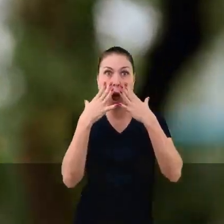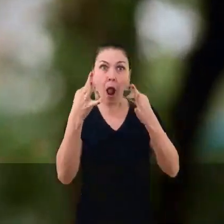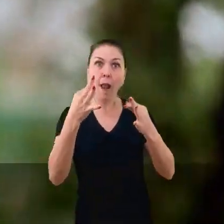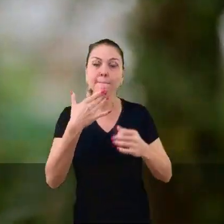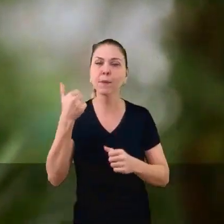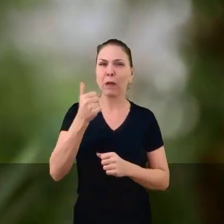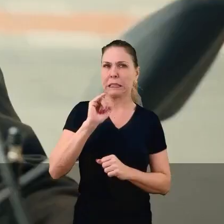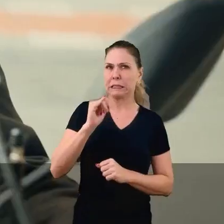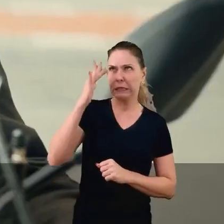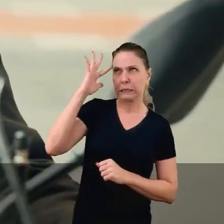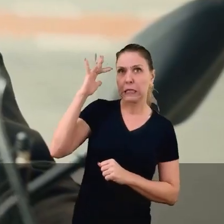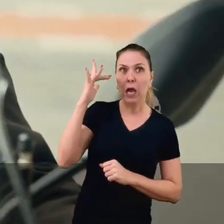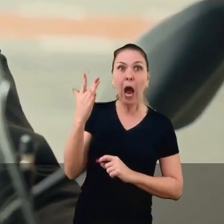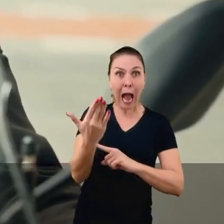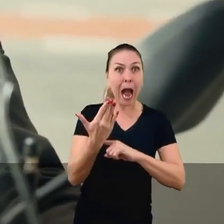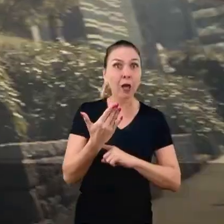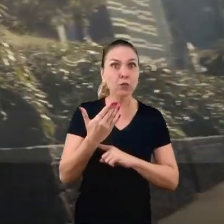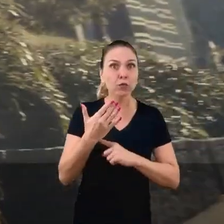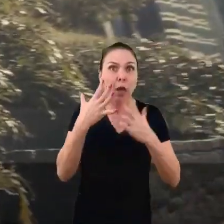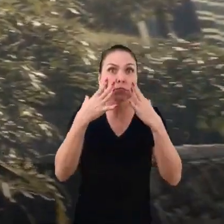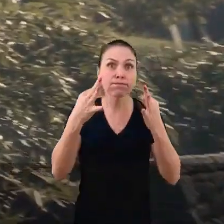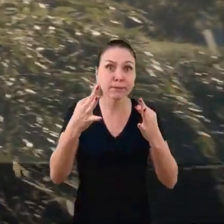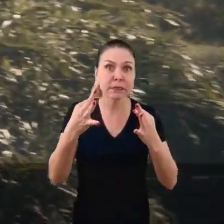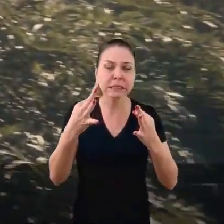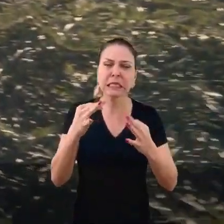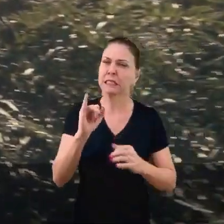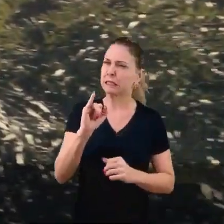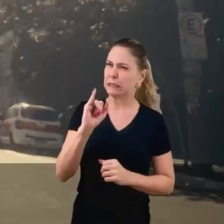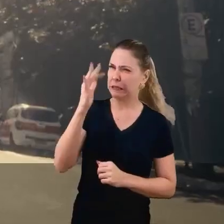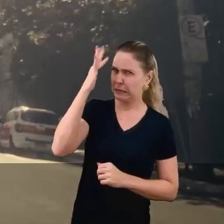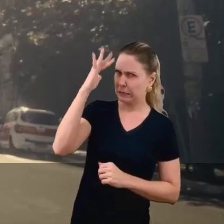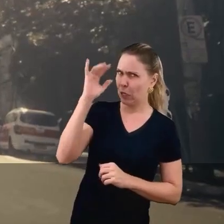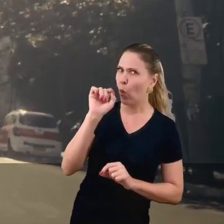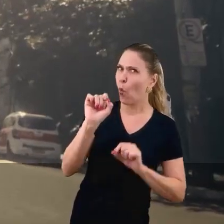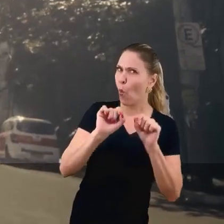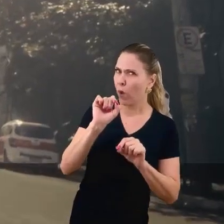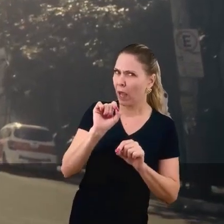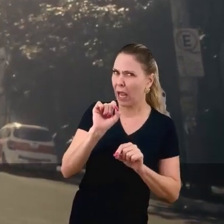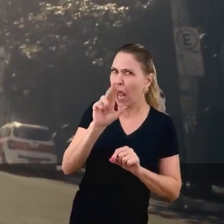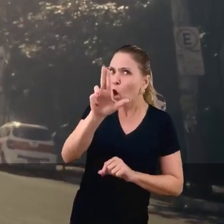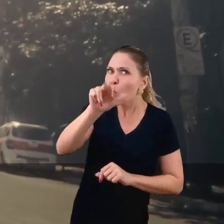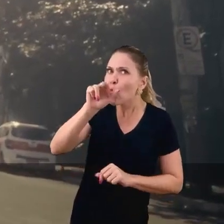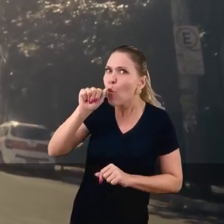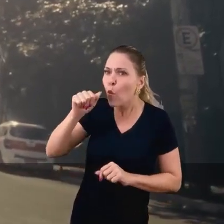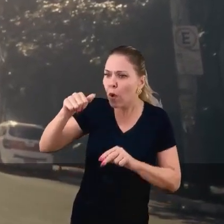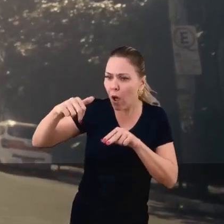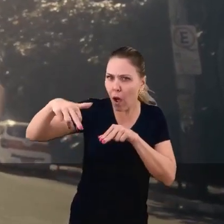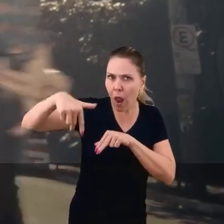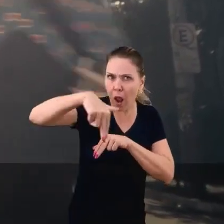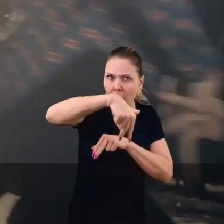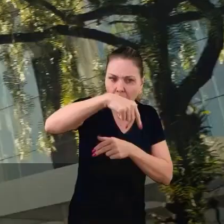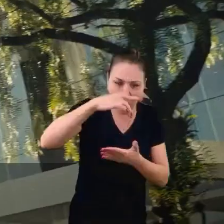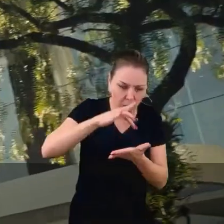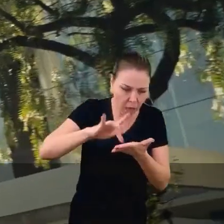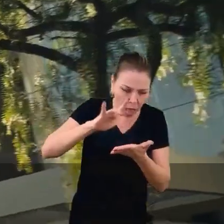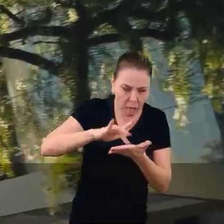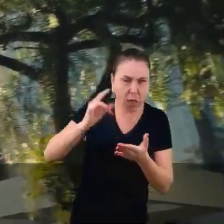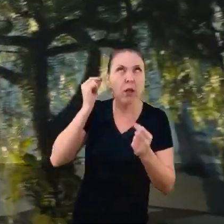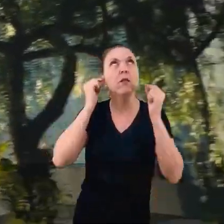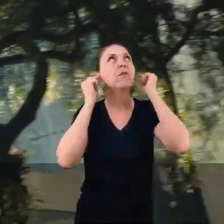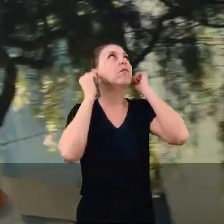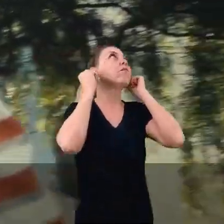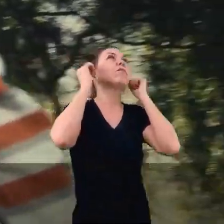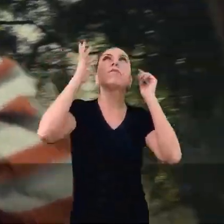alerta, caso ele esteja distraído. Pessoal aí distraído, jamais atravesse a rua olhando no celular ou